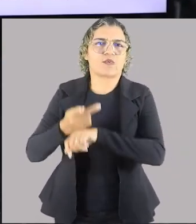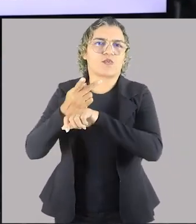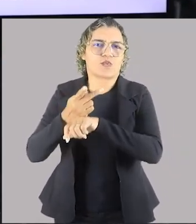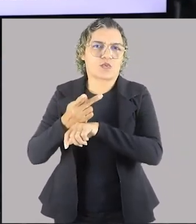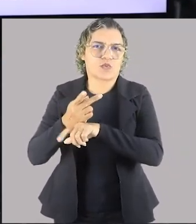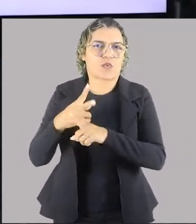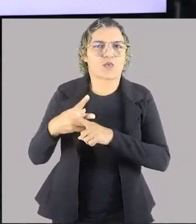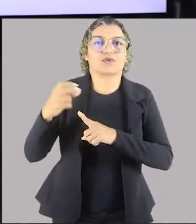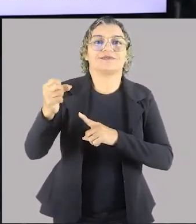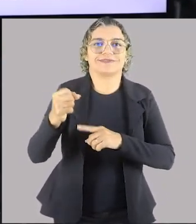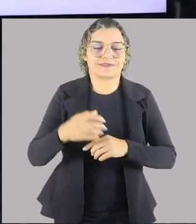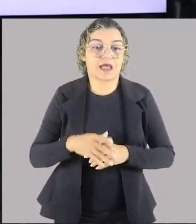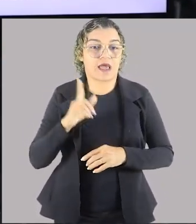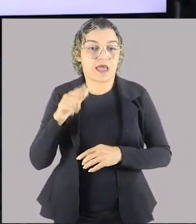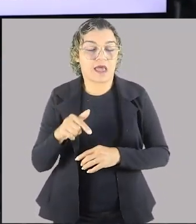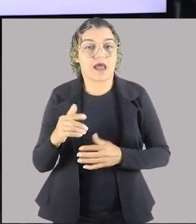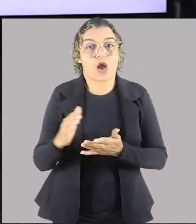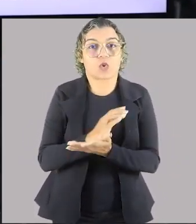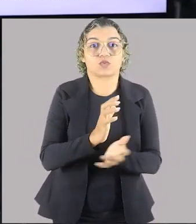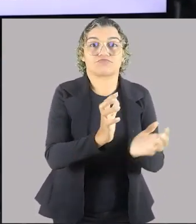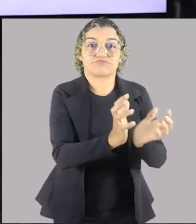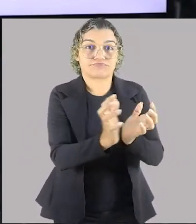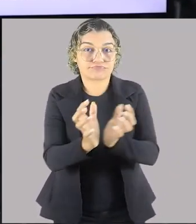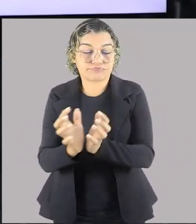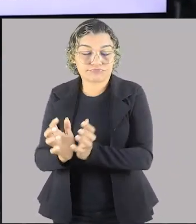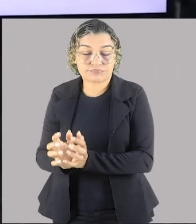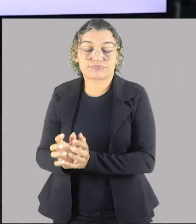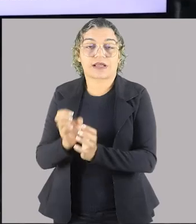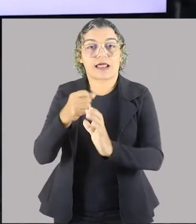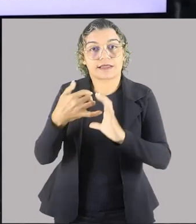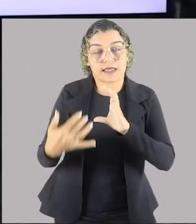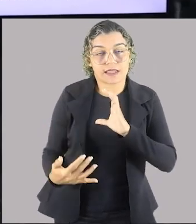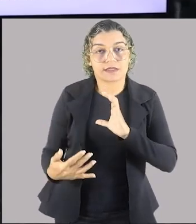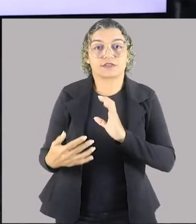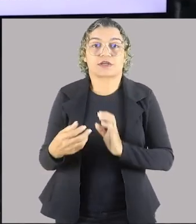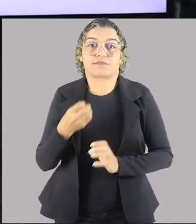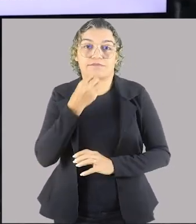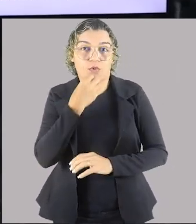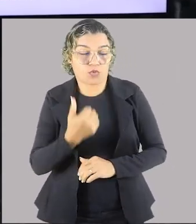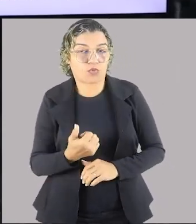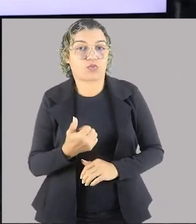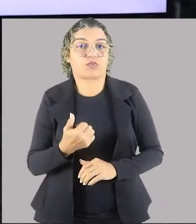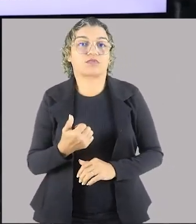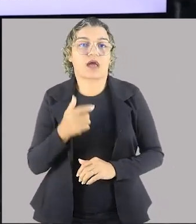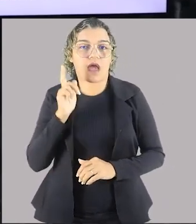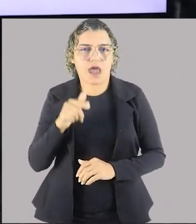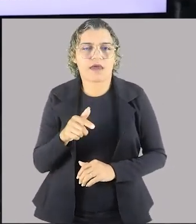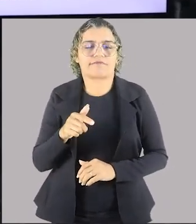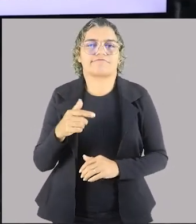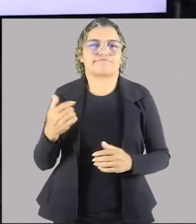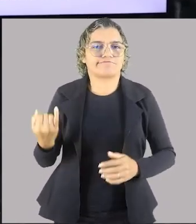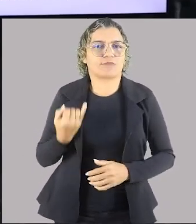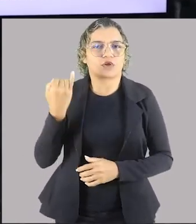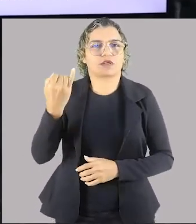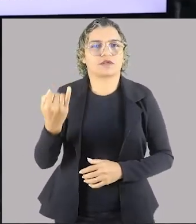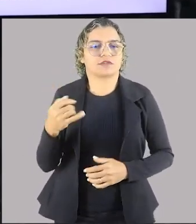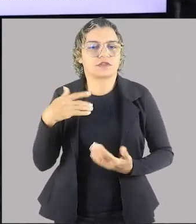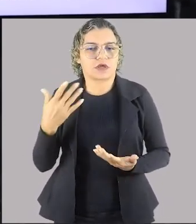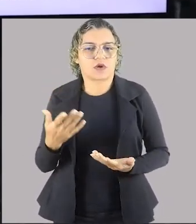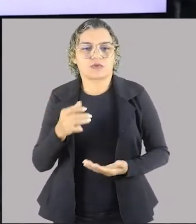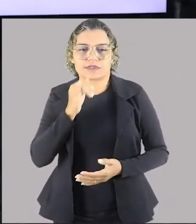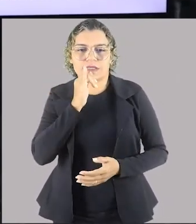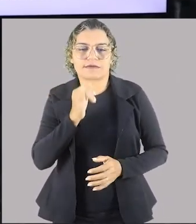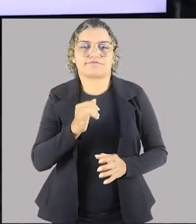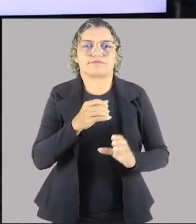componentes da aptidão física que são determinantes. Por isso que ele recebe uma classificação